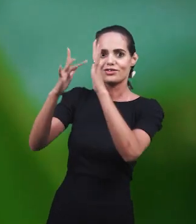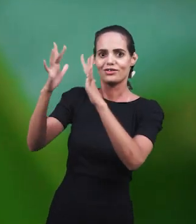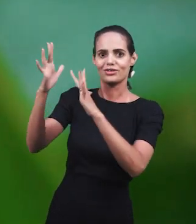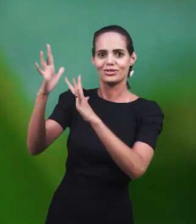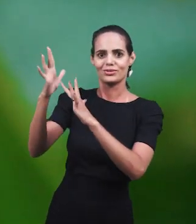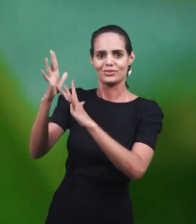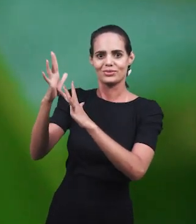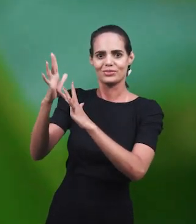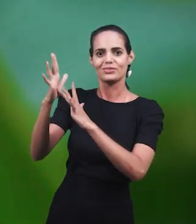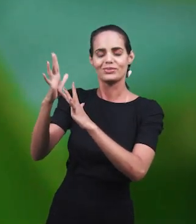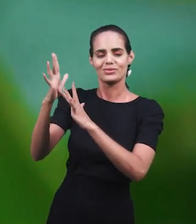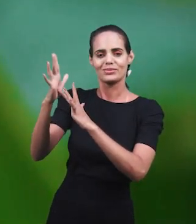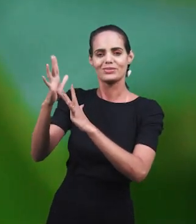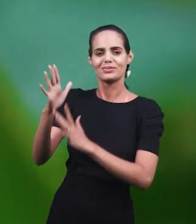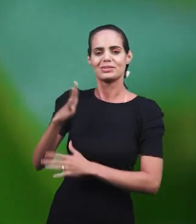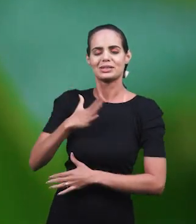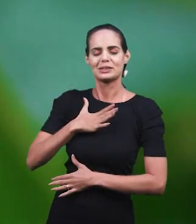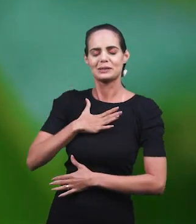Jesus,